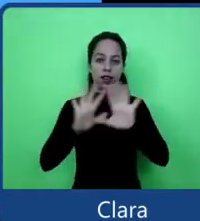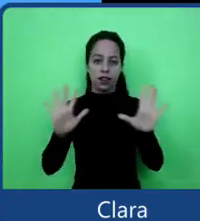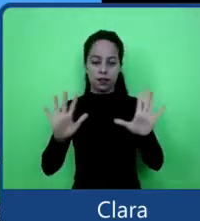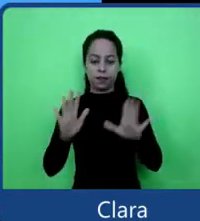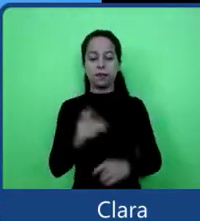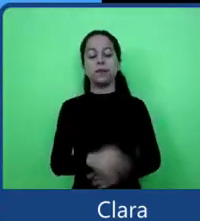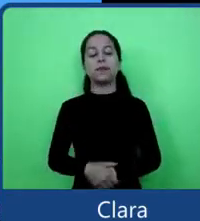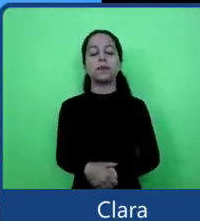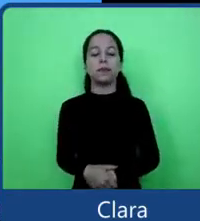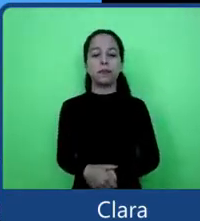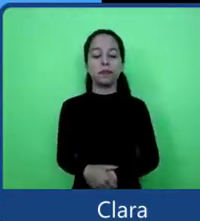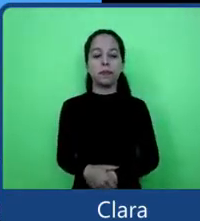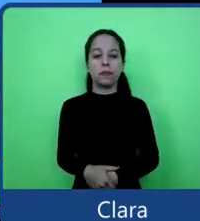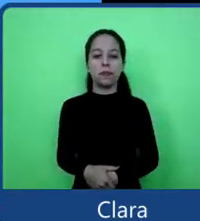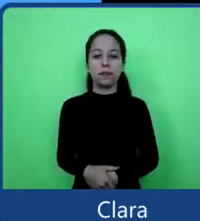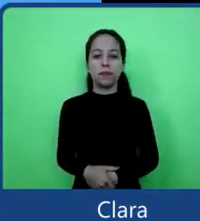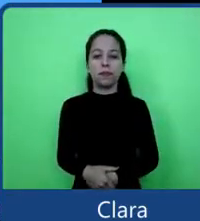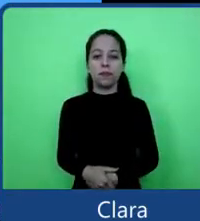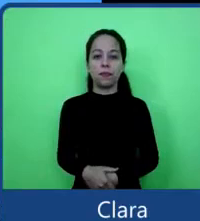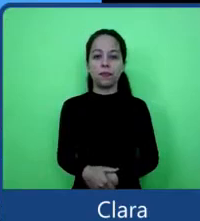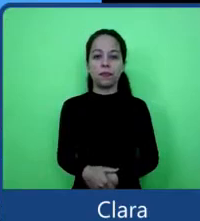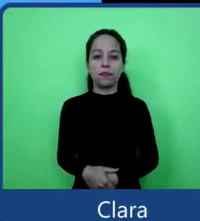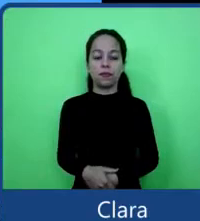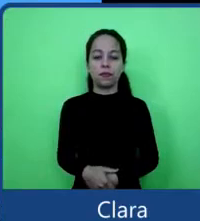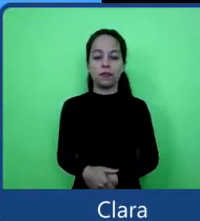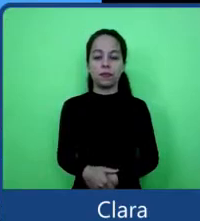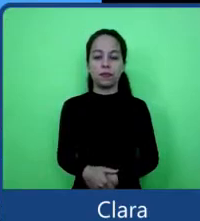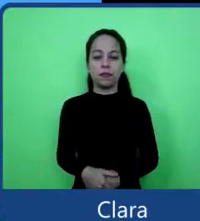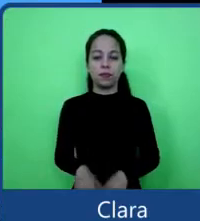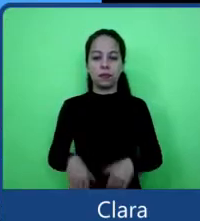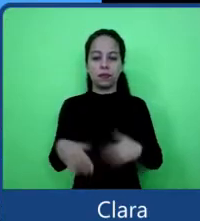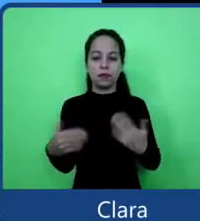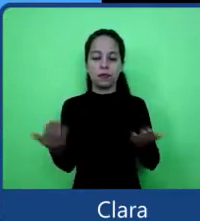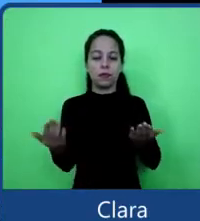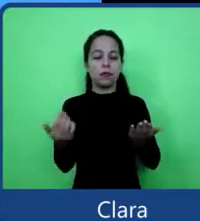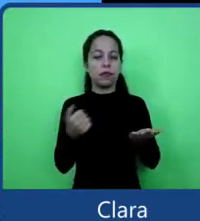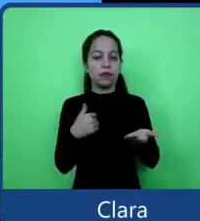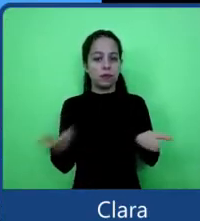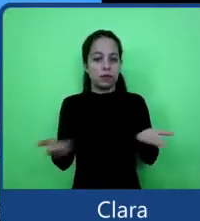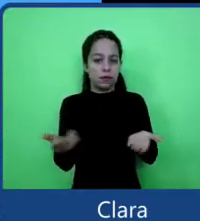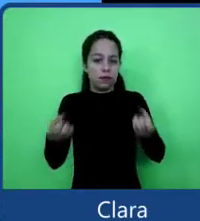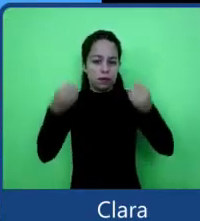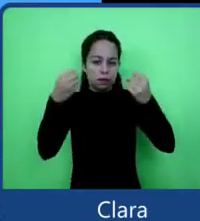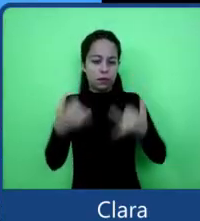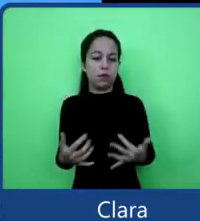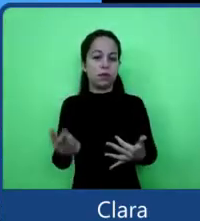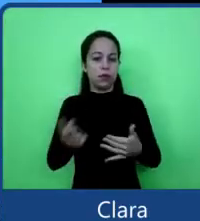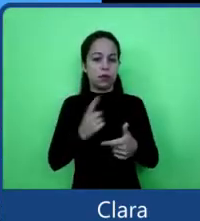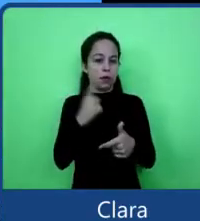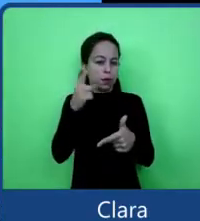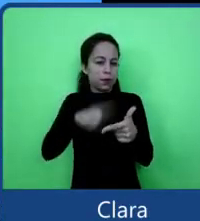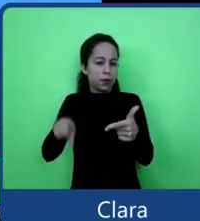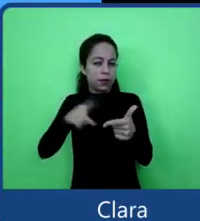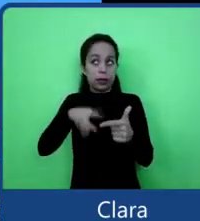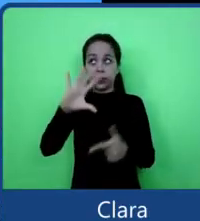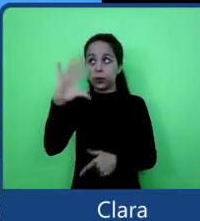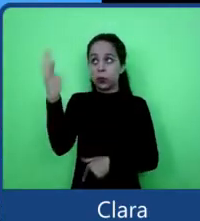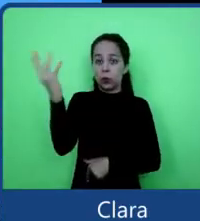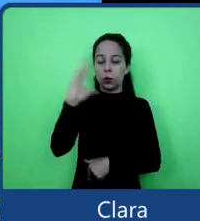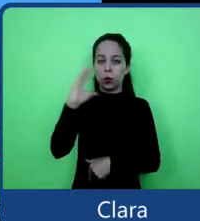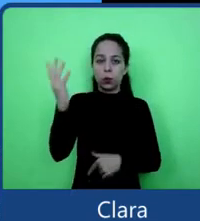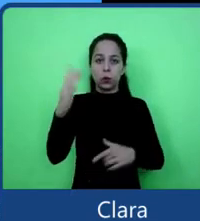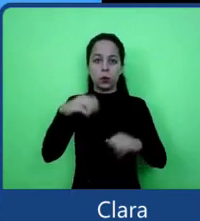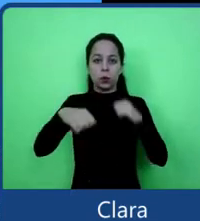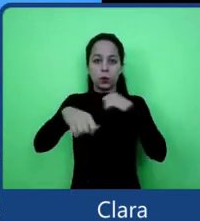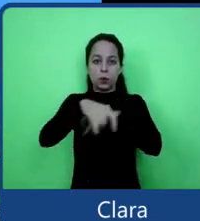Bom, então vou falar um pouco sobre a crise climática, né, do ponto de vista do que vemos no